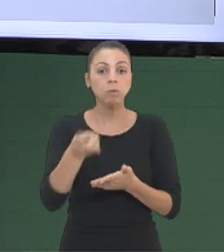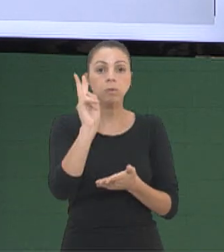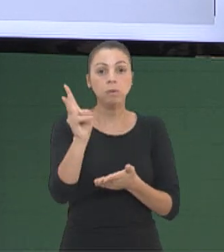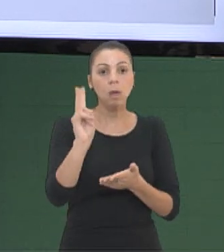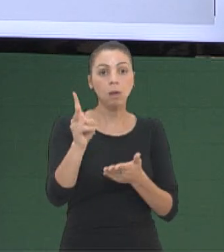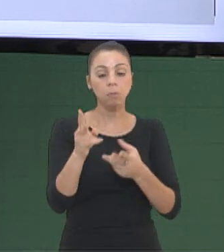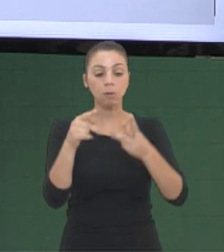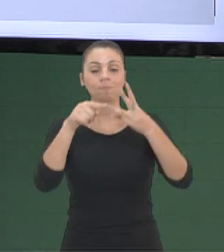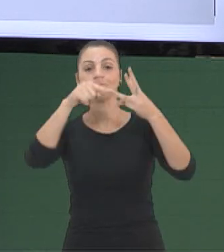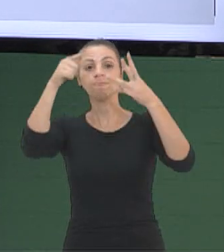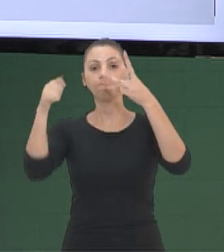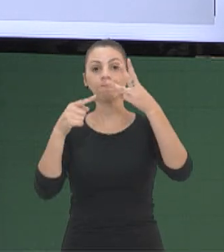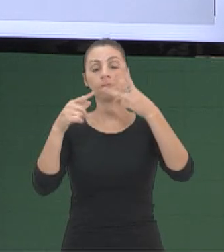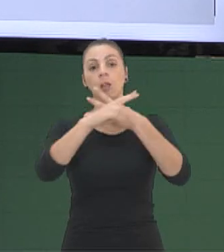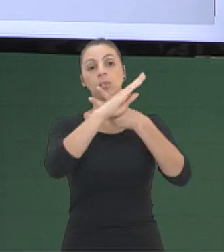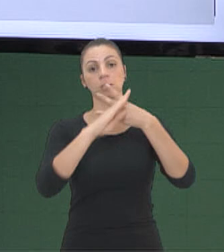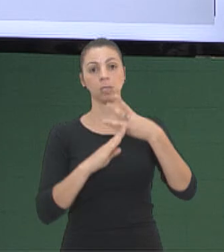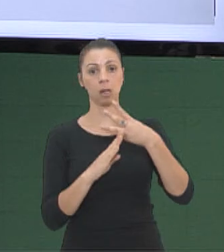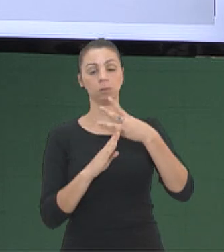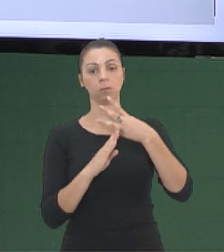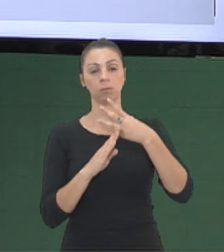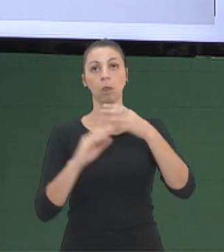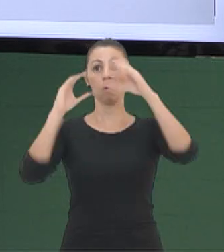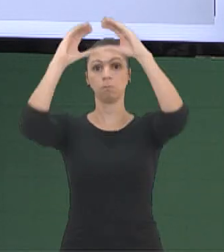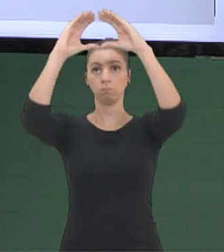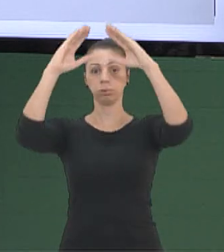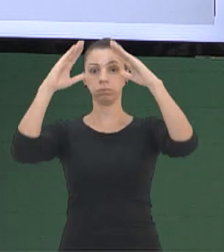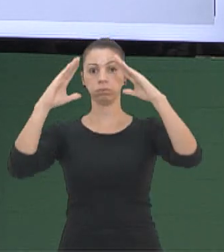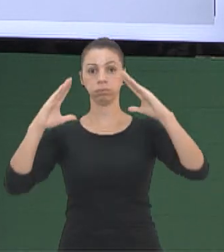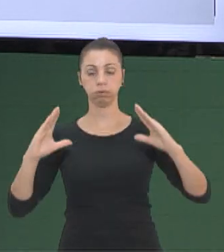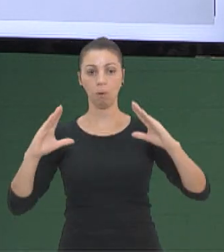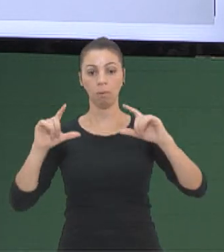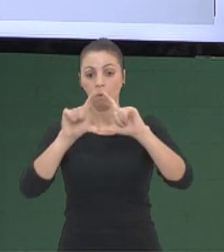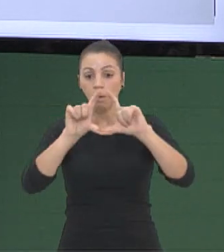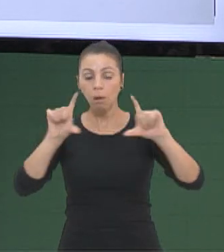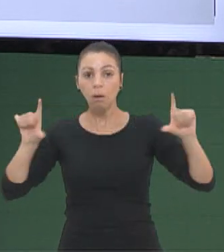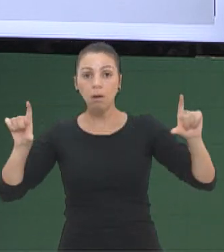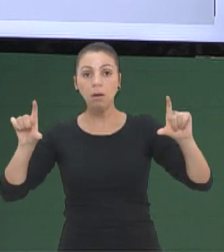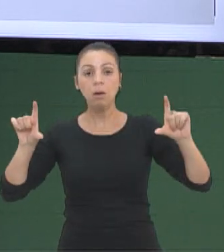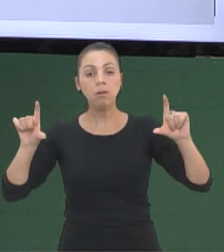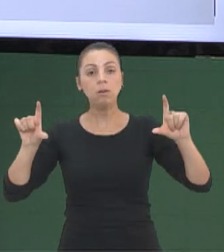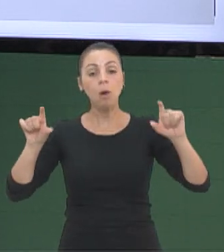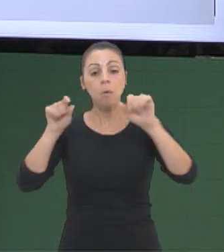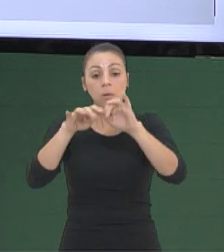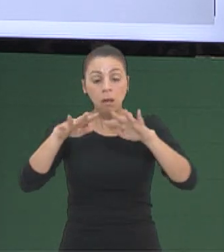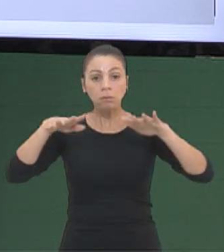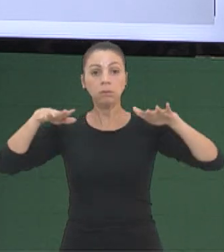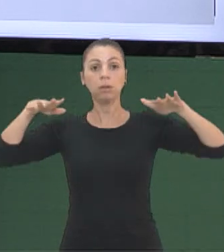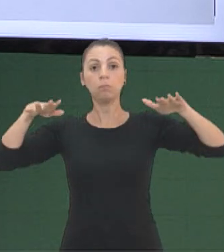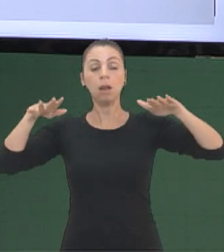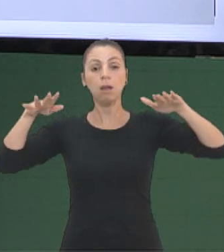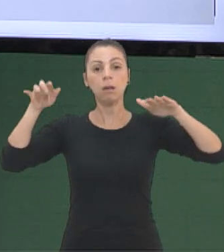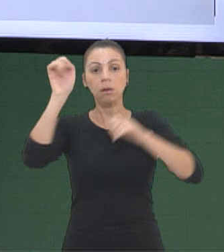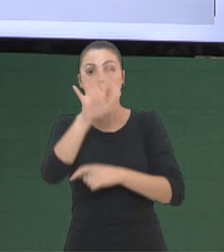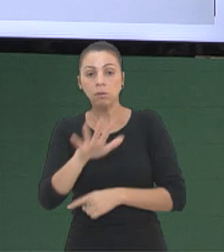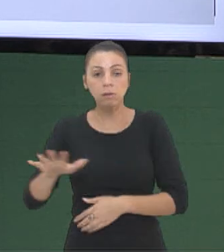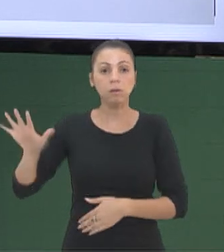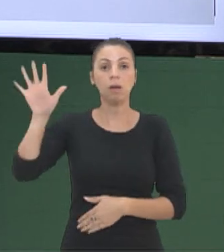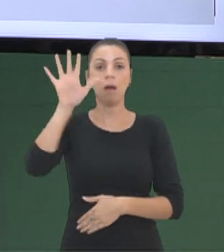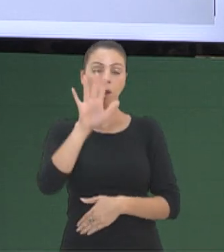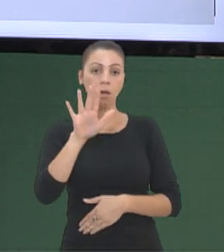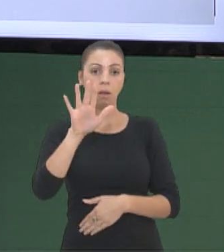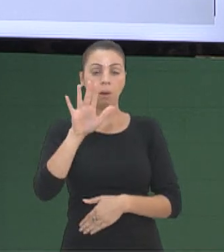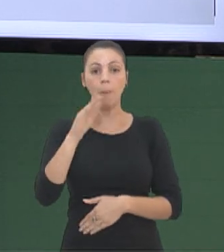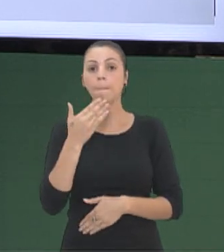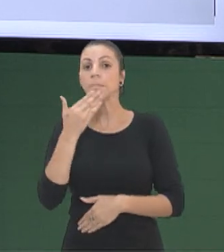O terceiro estado, então, na Assembleia dos Estados Gerais, convocados pelo rei e o seu